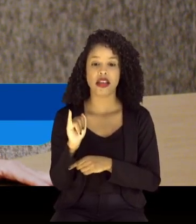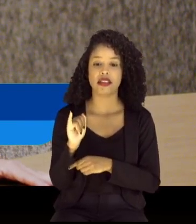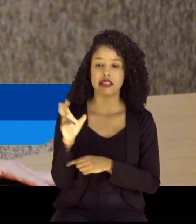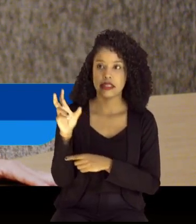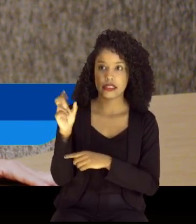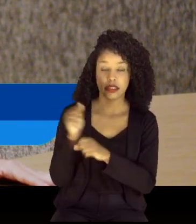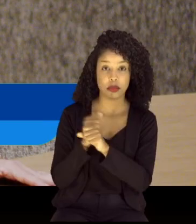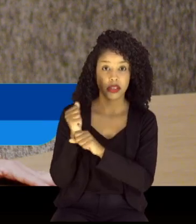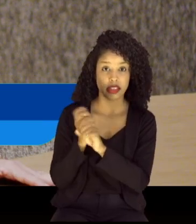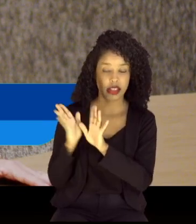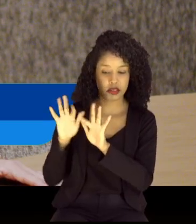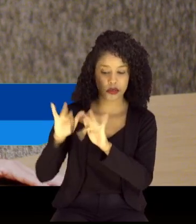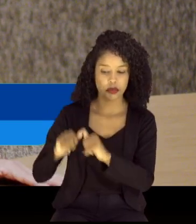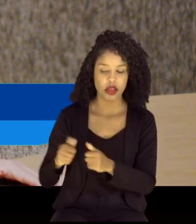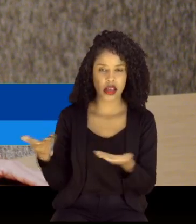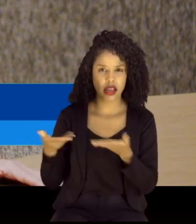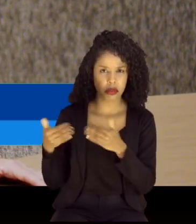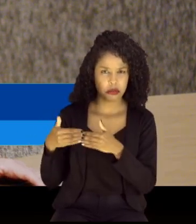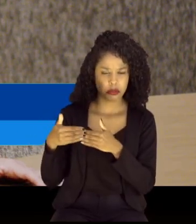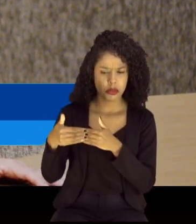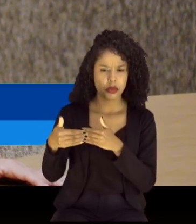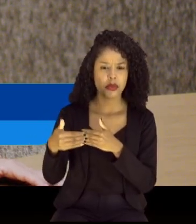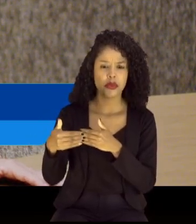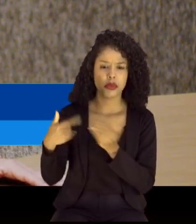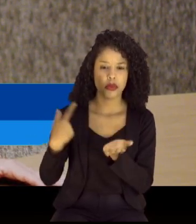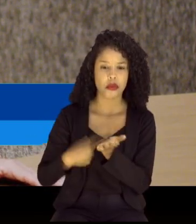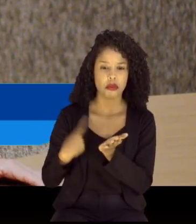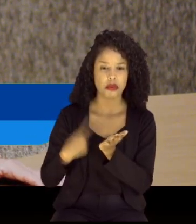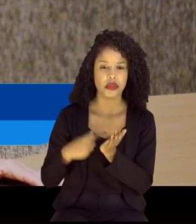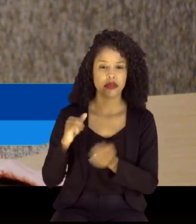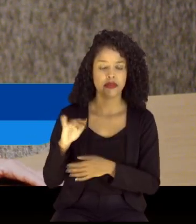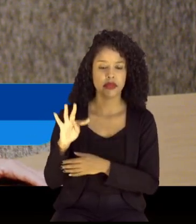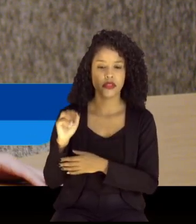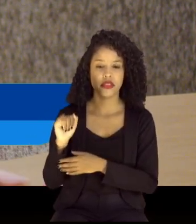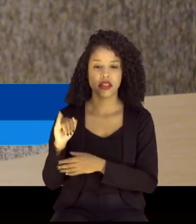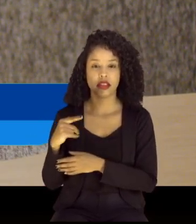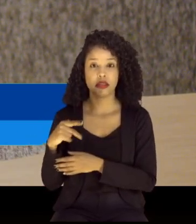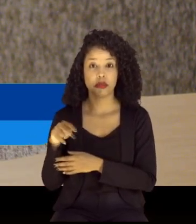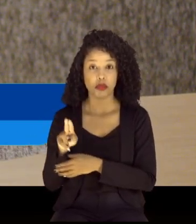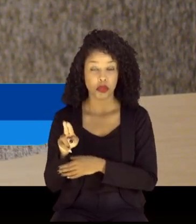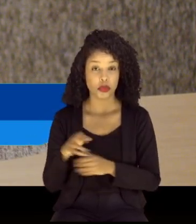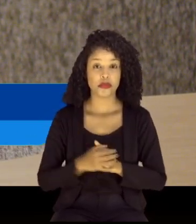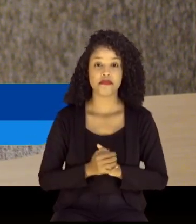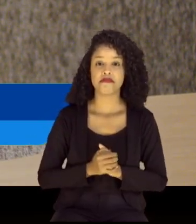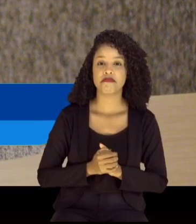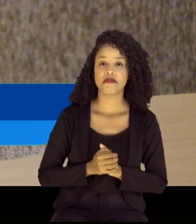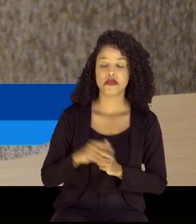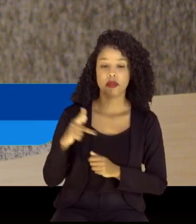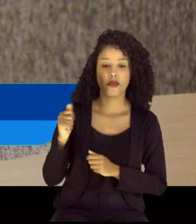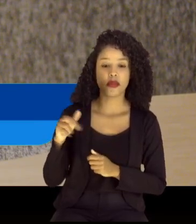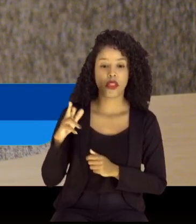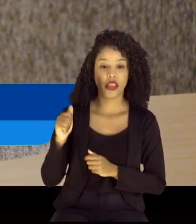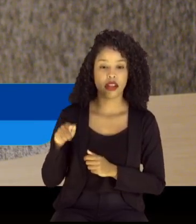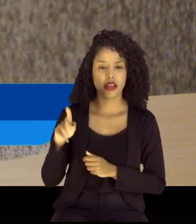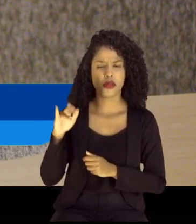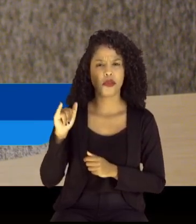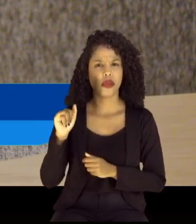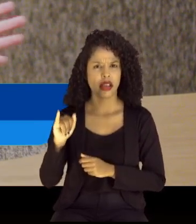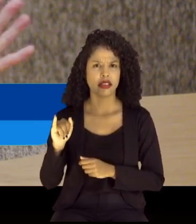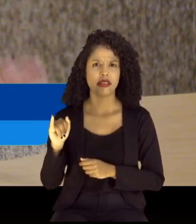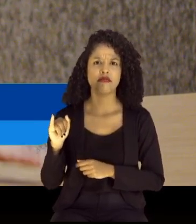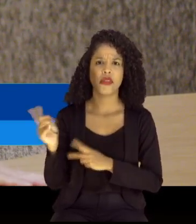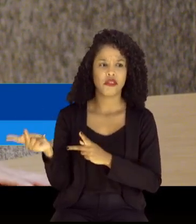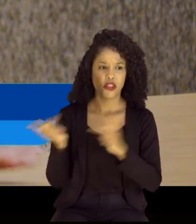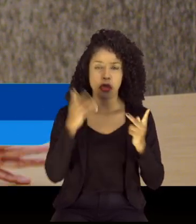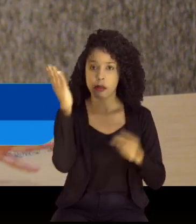anos agora no convênio de Itaipu, o Paraguai que já visitou, ele veio ao Brasil, não foi ver